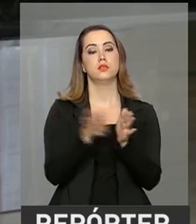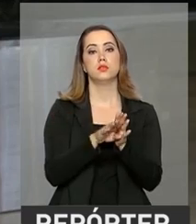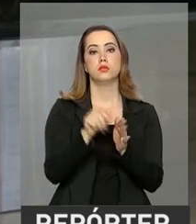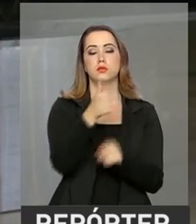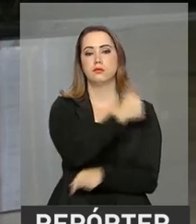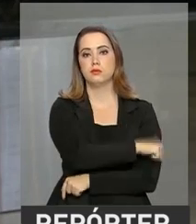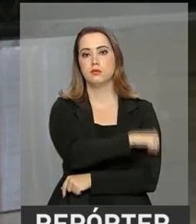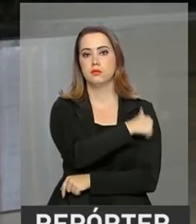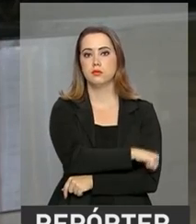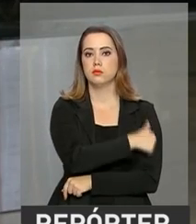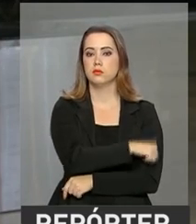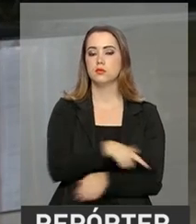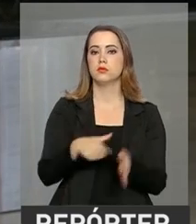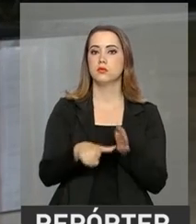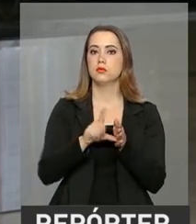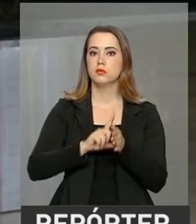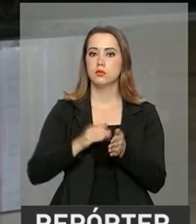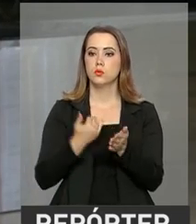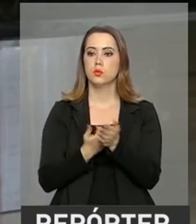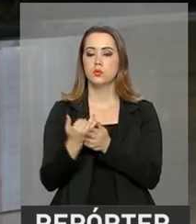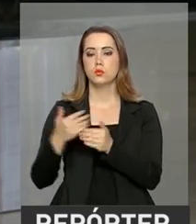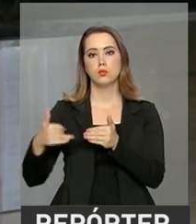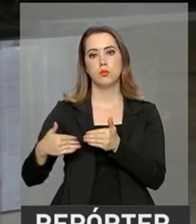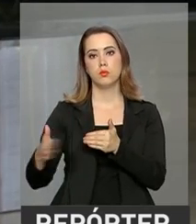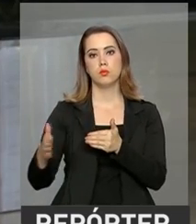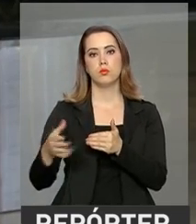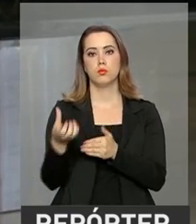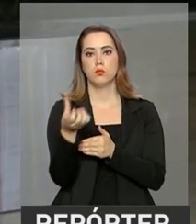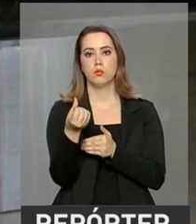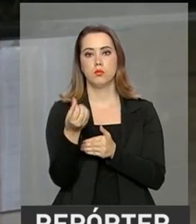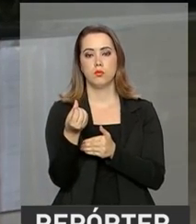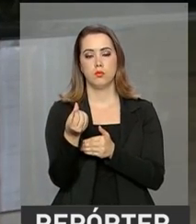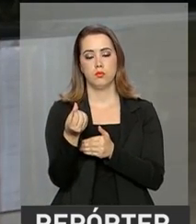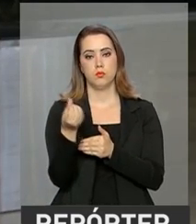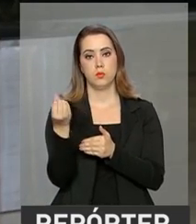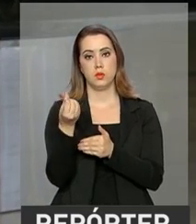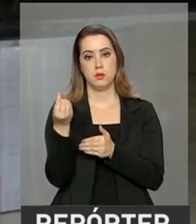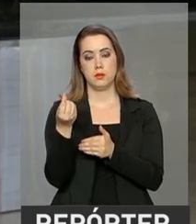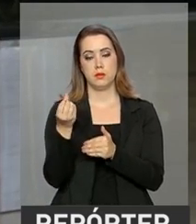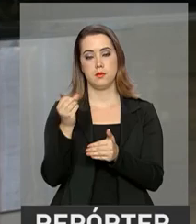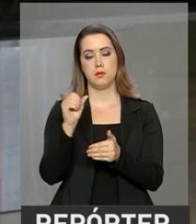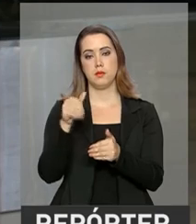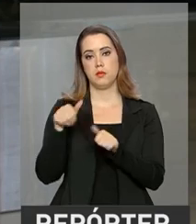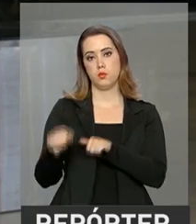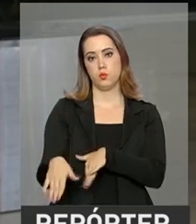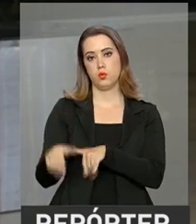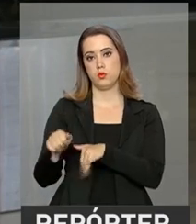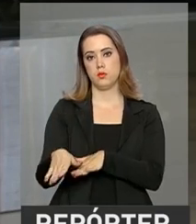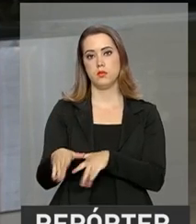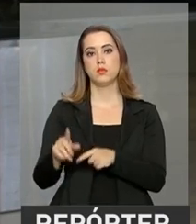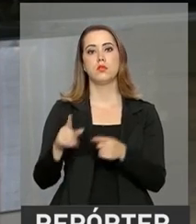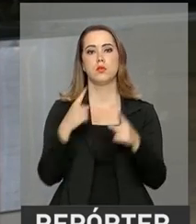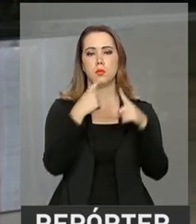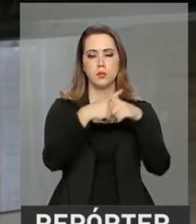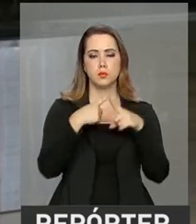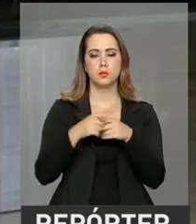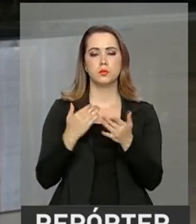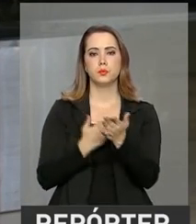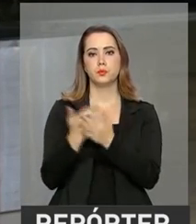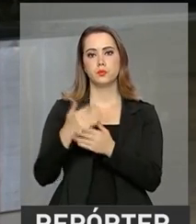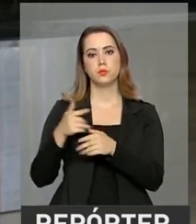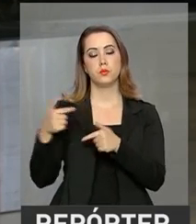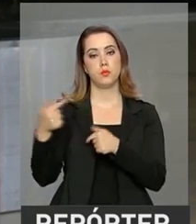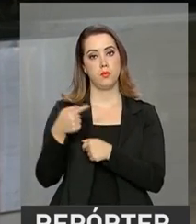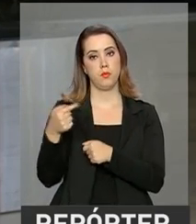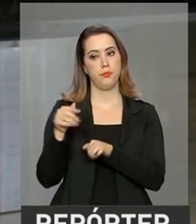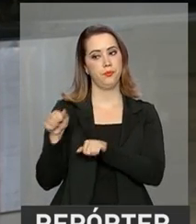Janeiro na véspera da abertura dos Jogos 6 de setembro Lembrando que os jogos paralímpicos começam no dia 7 de Setembro e vão até